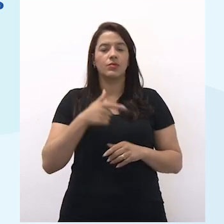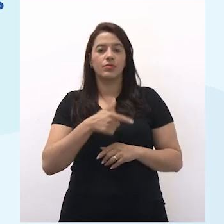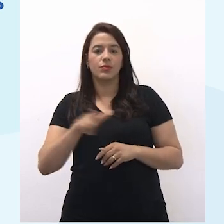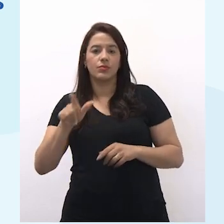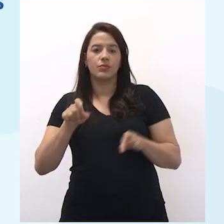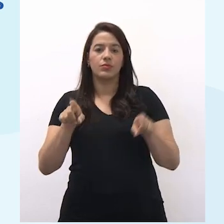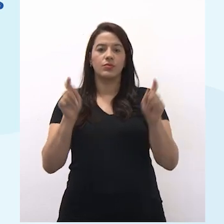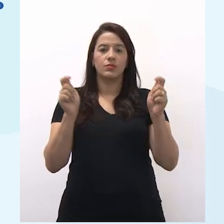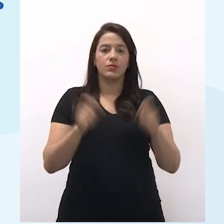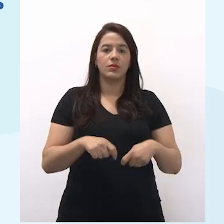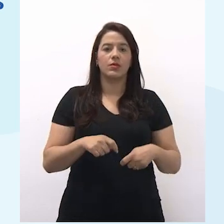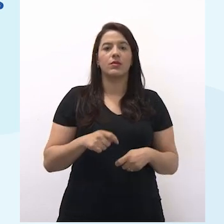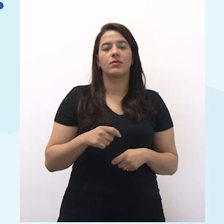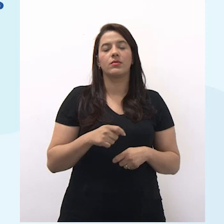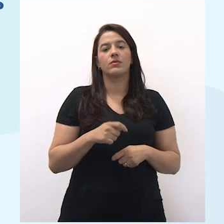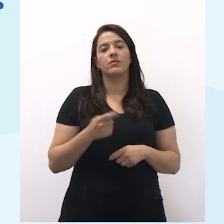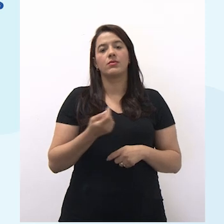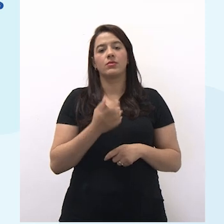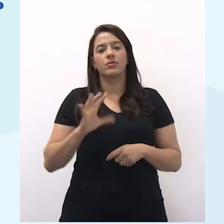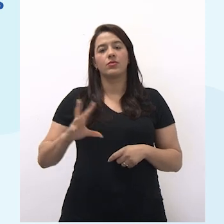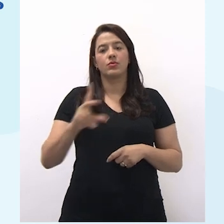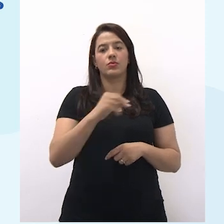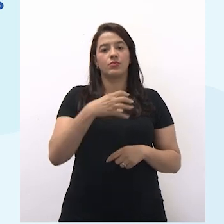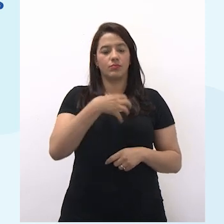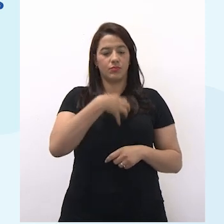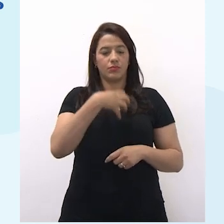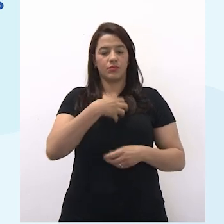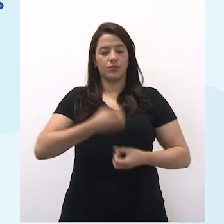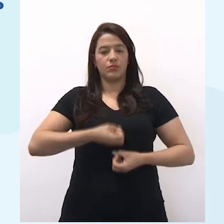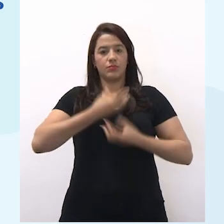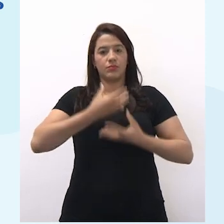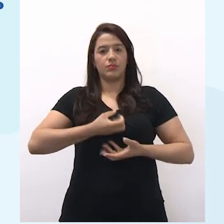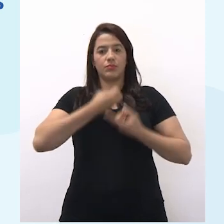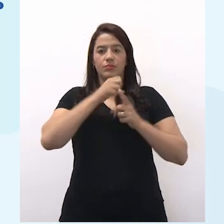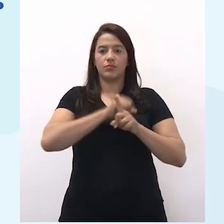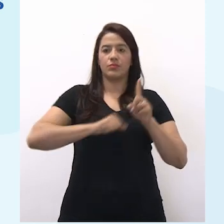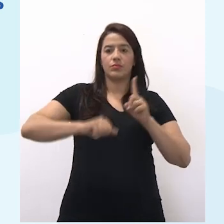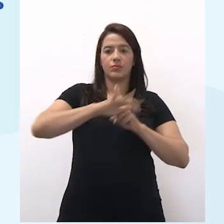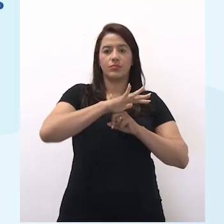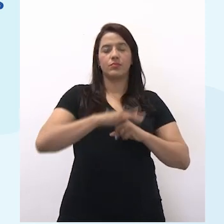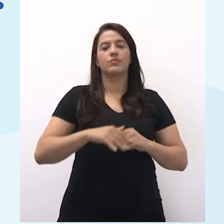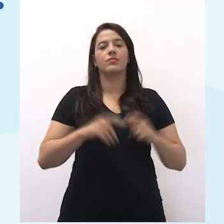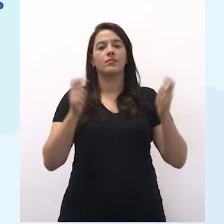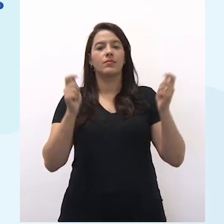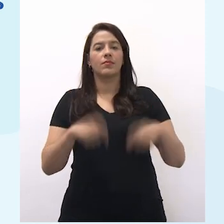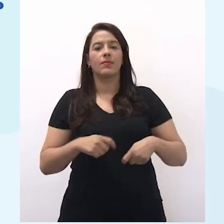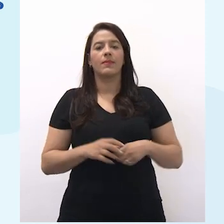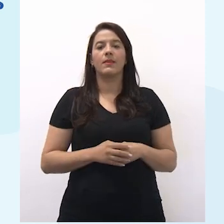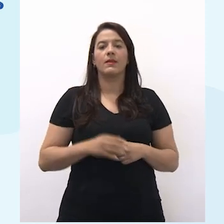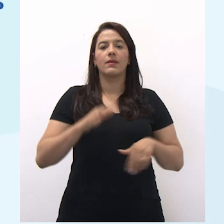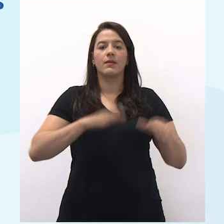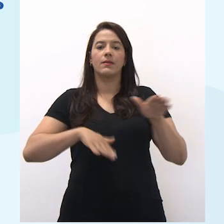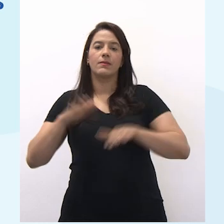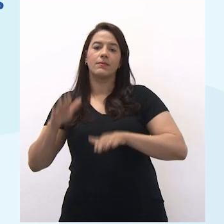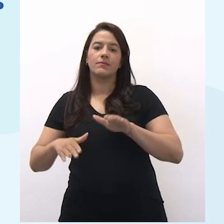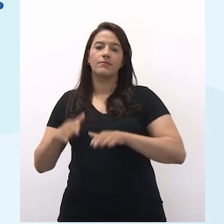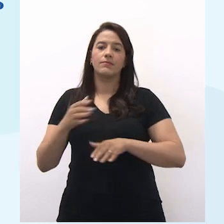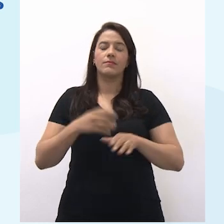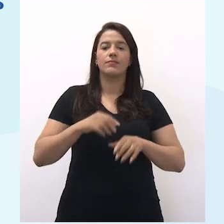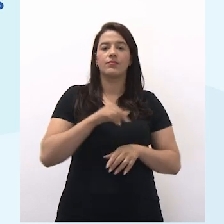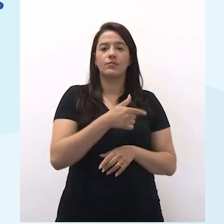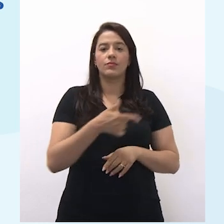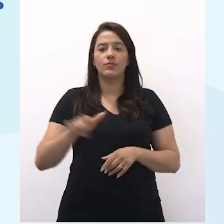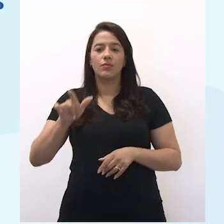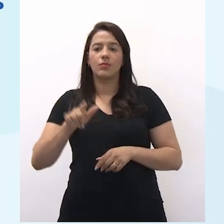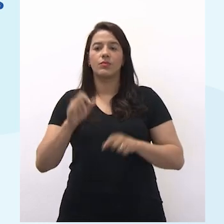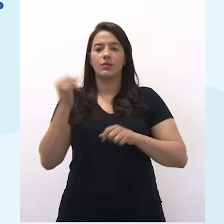as competências, né, socioemocionais, né, Tati, que a gente discute tanto, né, na elaboração das pautas, né,